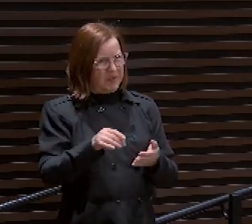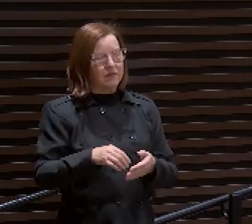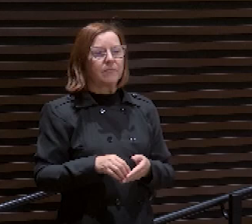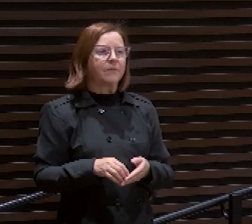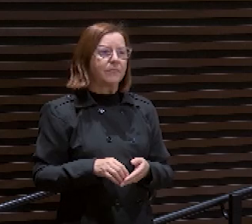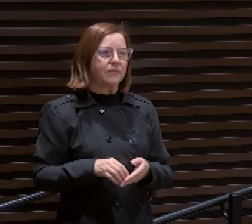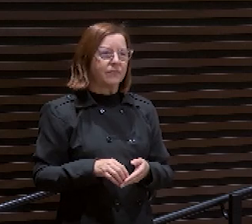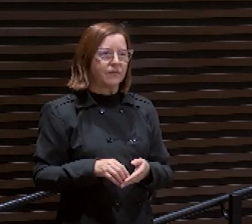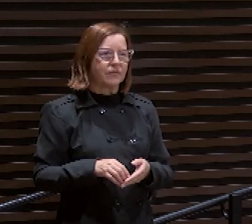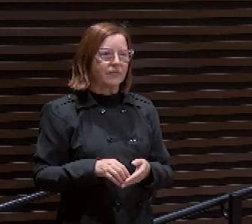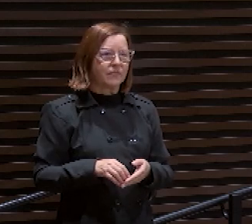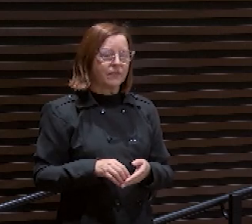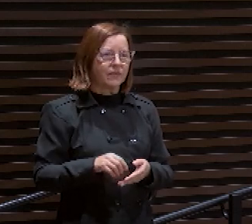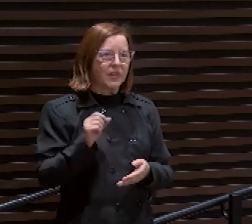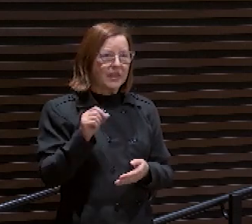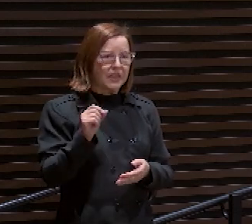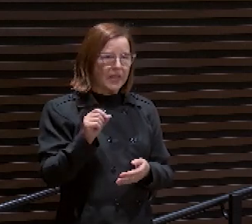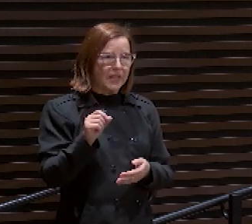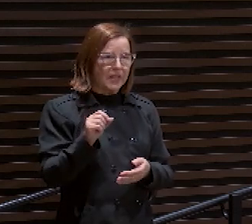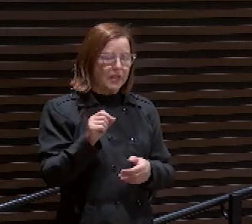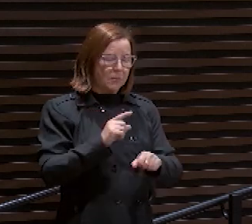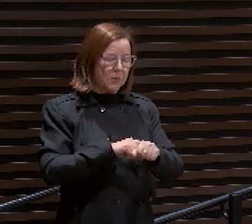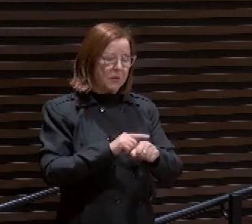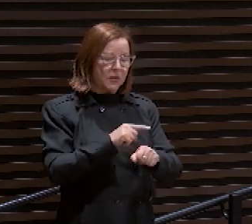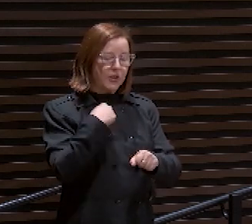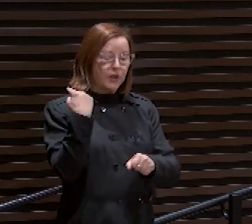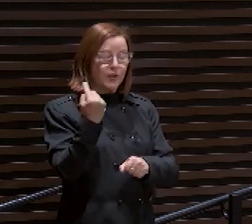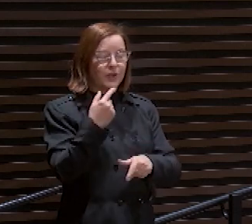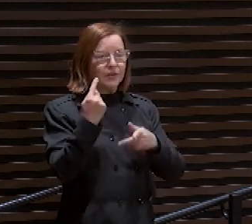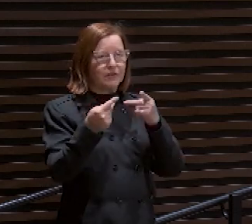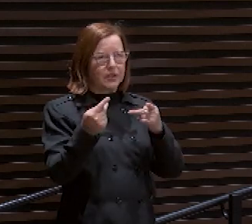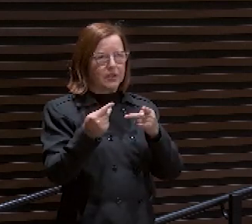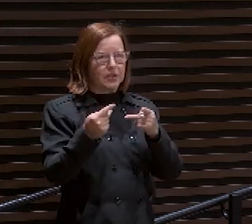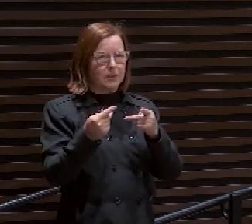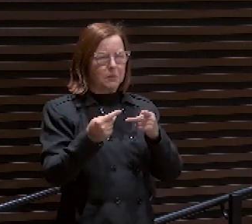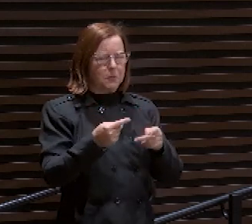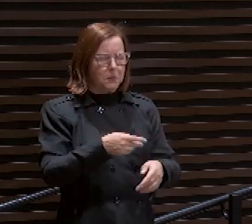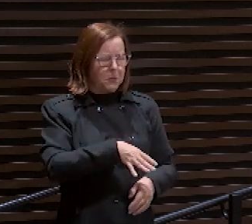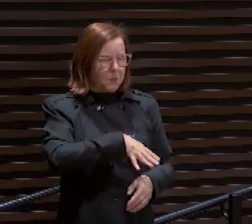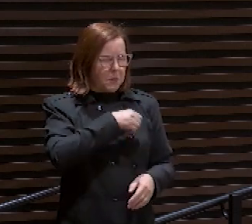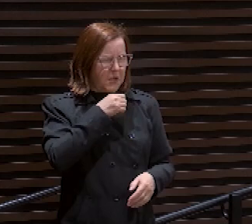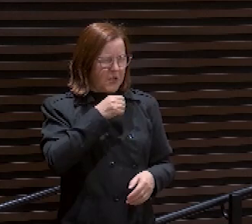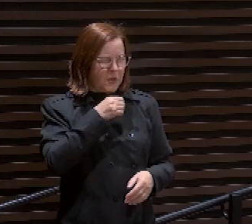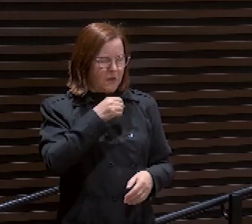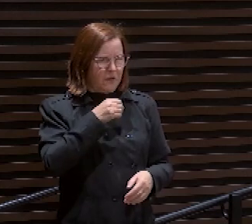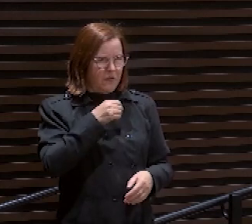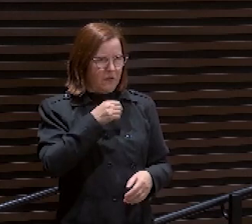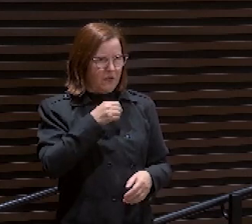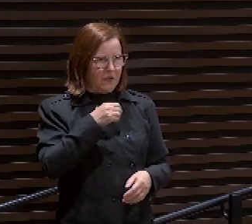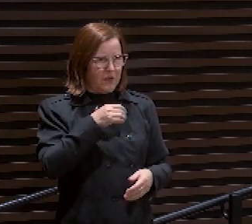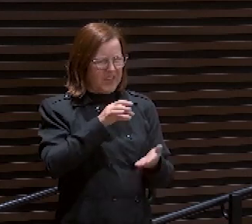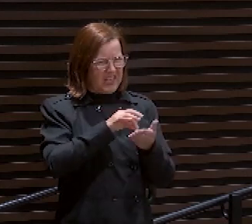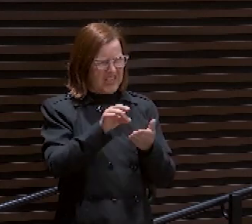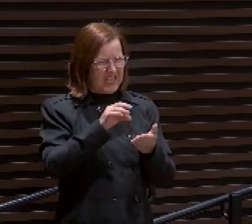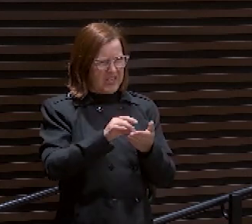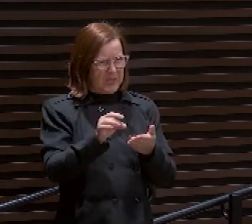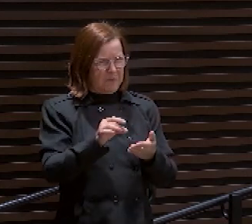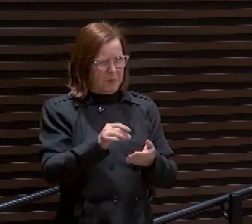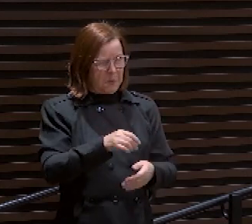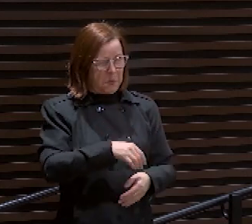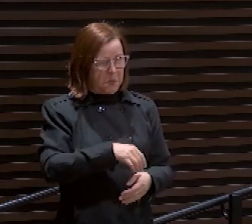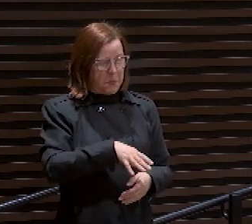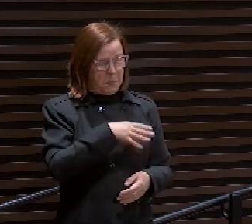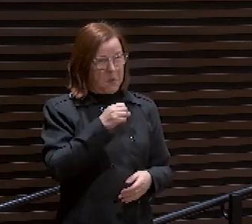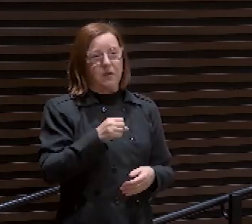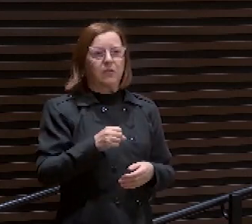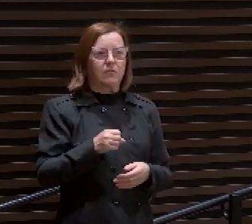de rancor, de inimizade, de ódio? Quem que vem à sua mente? Será que você não está carregando um monstro